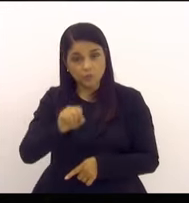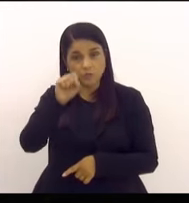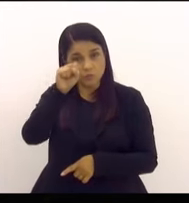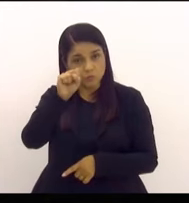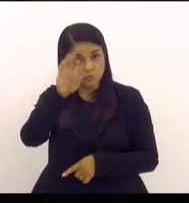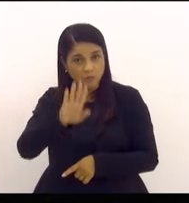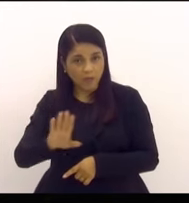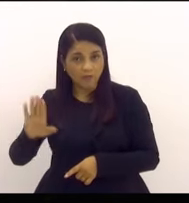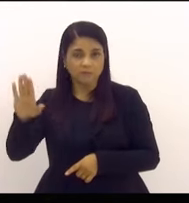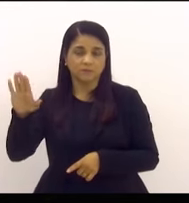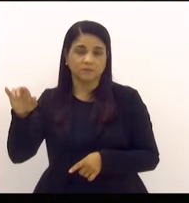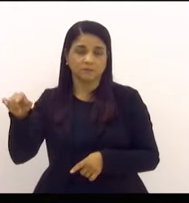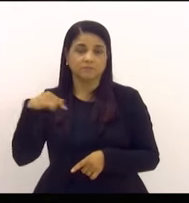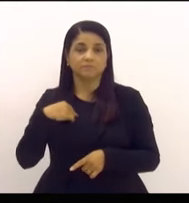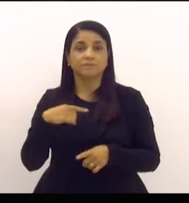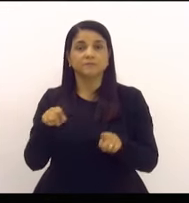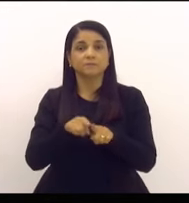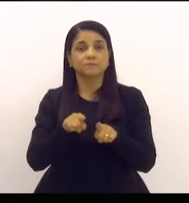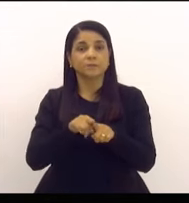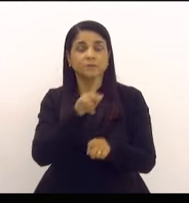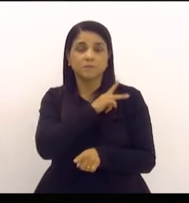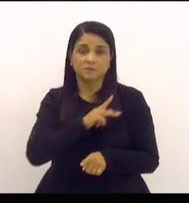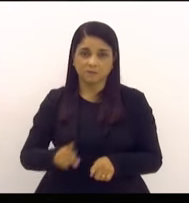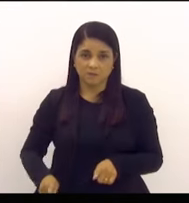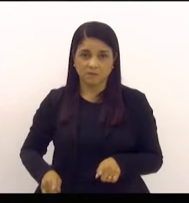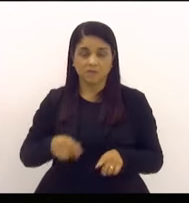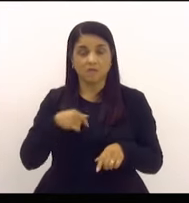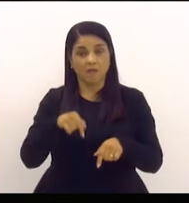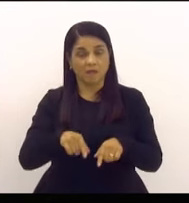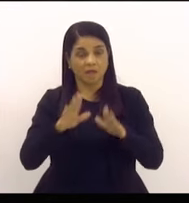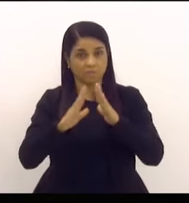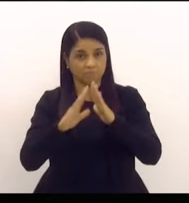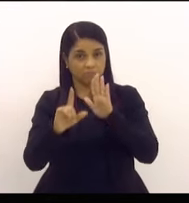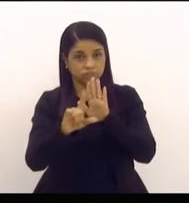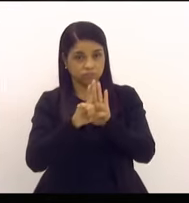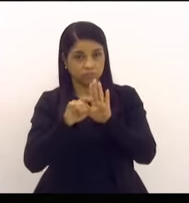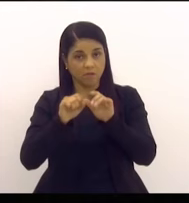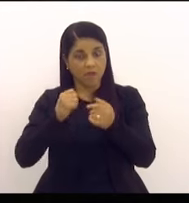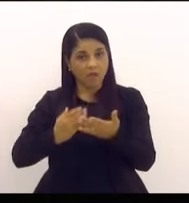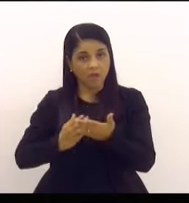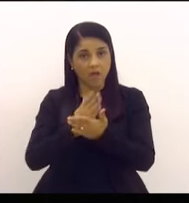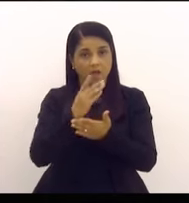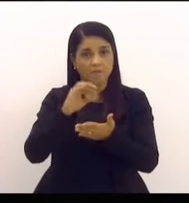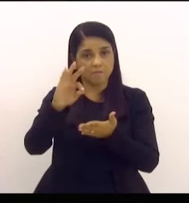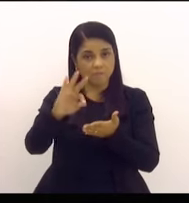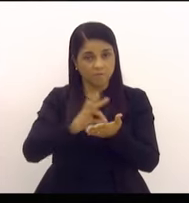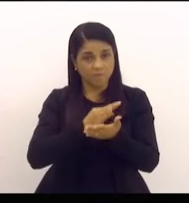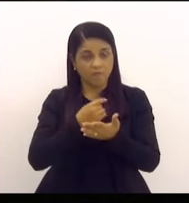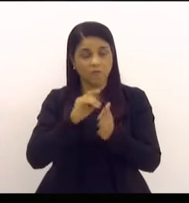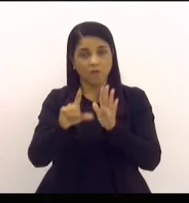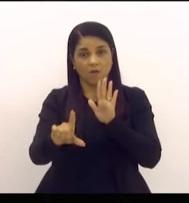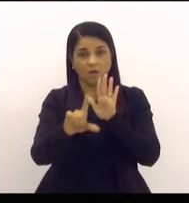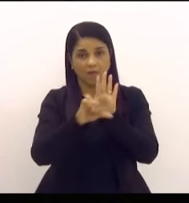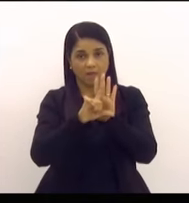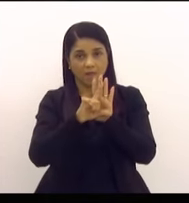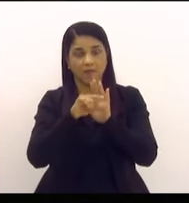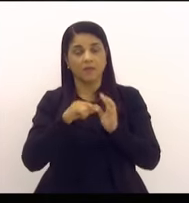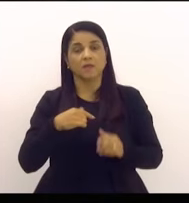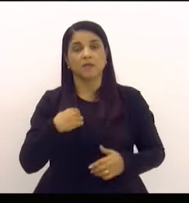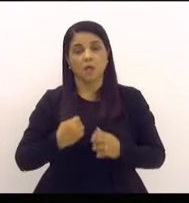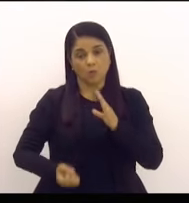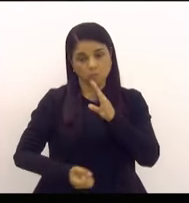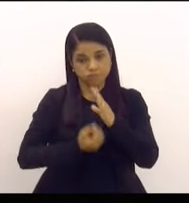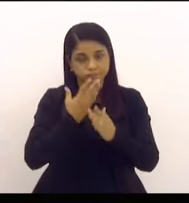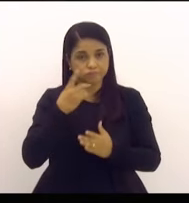senhor presidente, já esta casa aprovou a lei que eu fui autor, 10.047